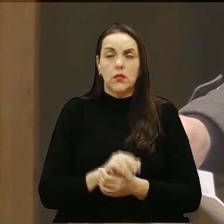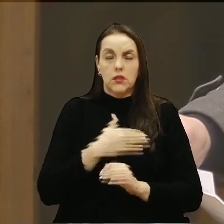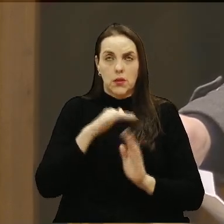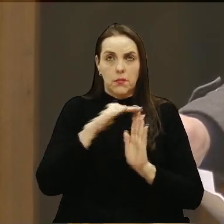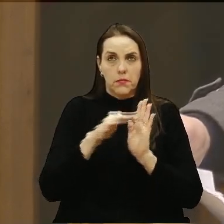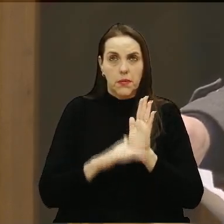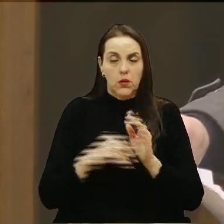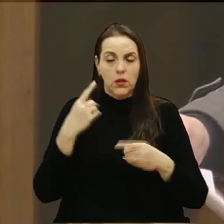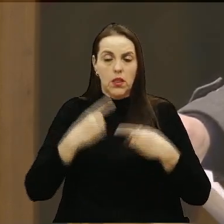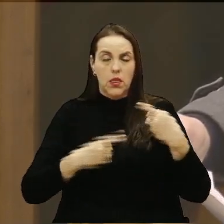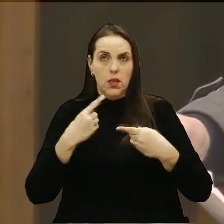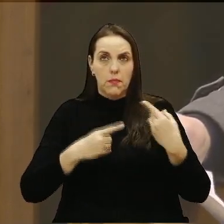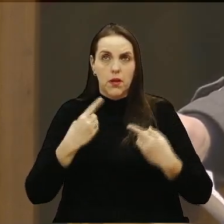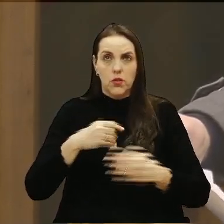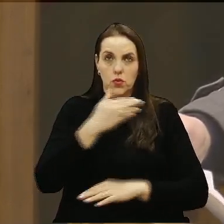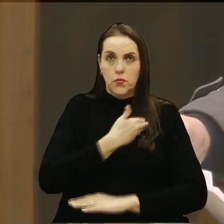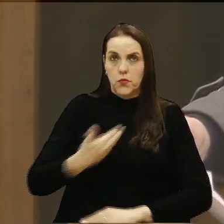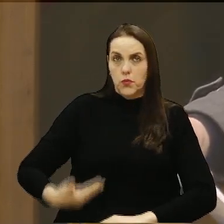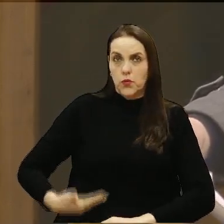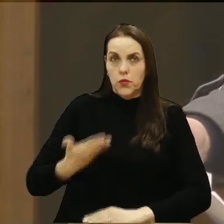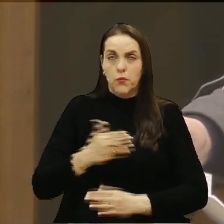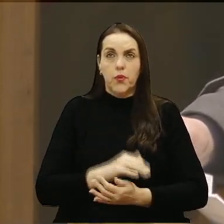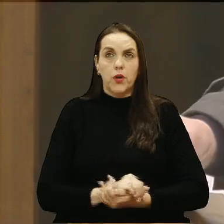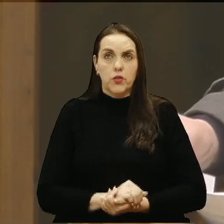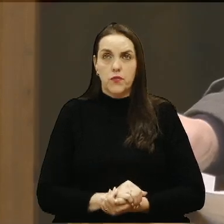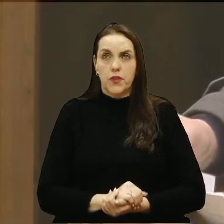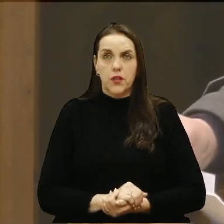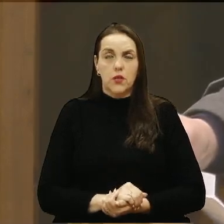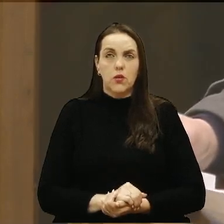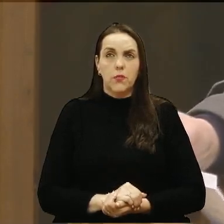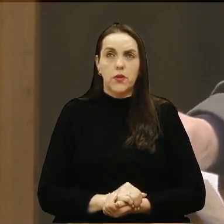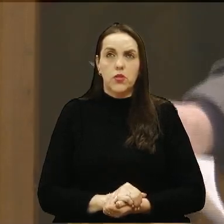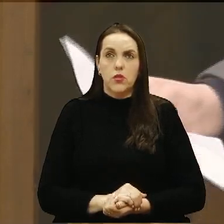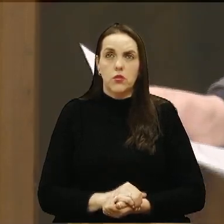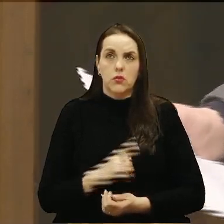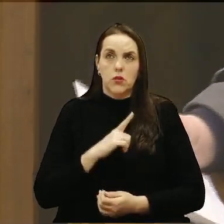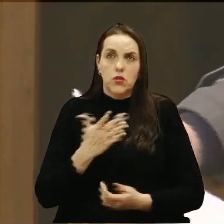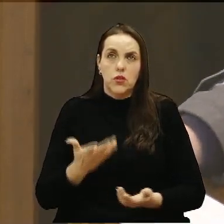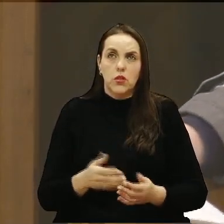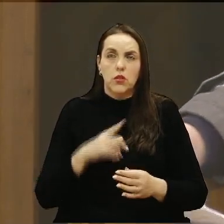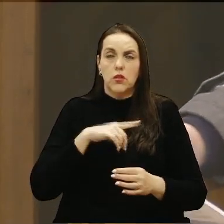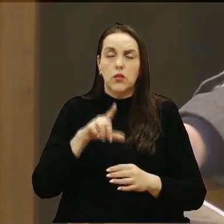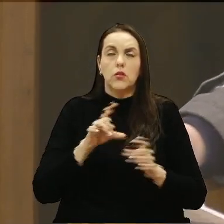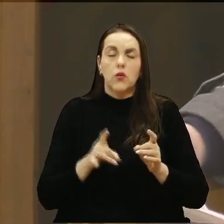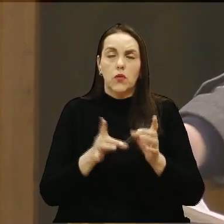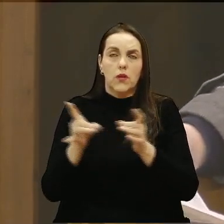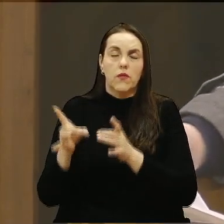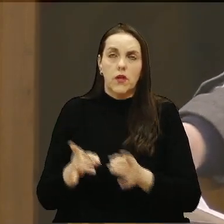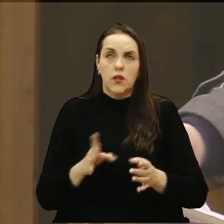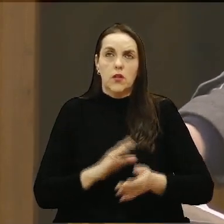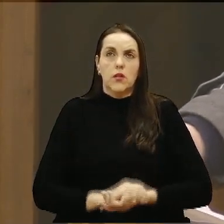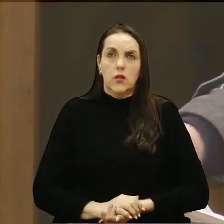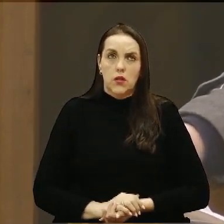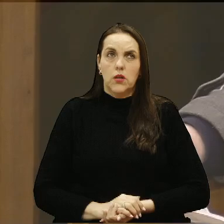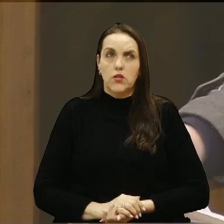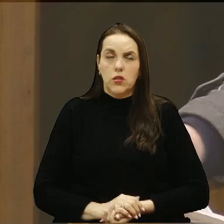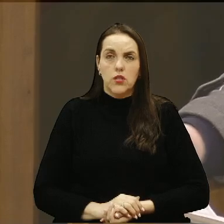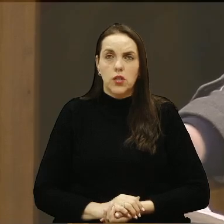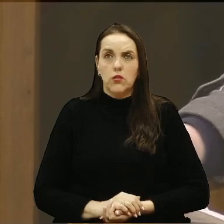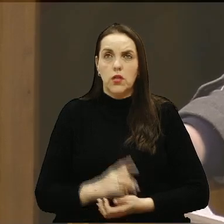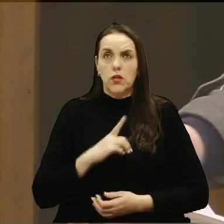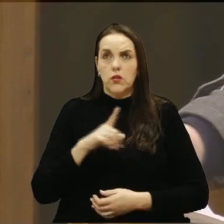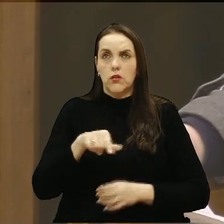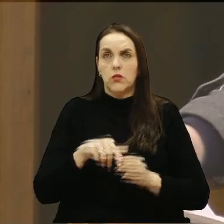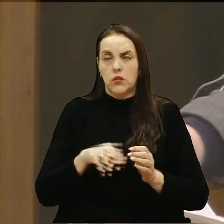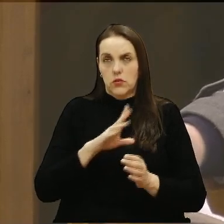debate público há 3 anos, desde que deixou de ser presidente, todo dia tem matéria sobre ele, porque é o que vende. Até para dar golpe, usa a imagem